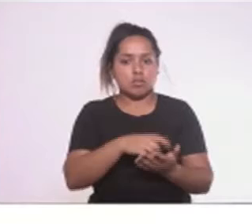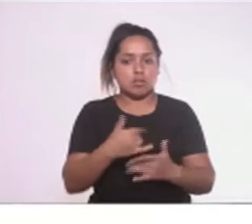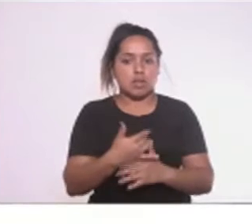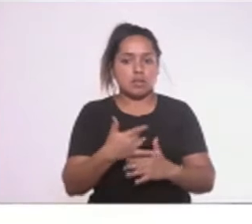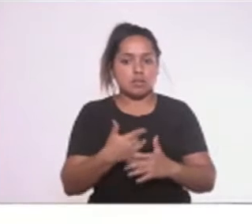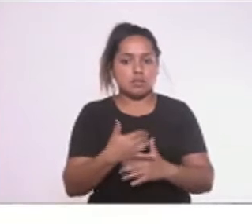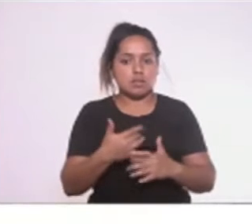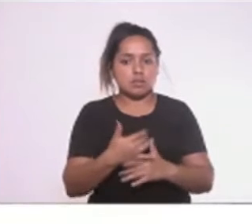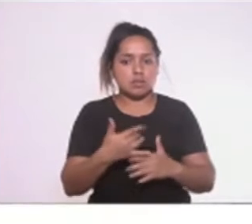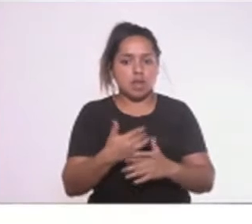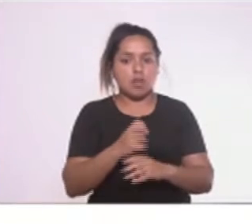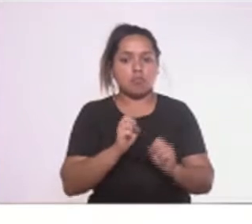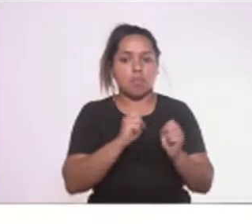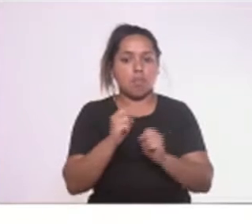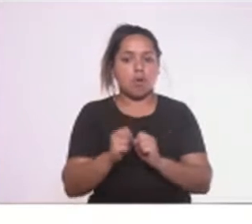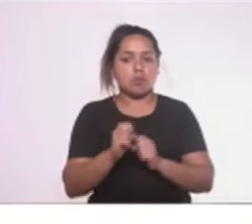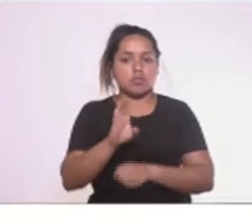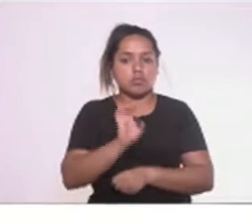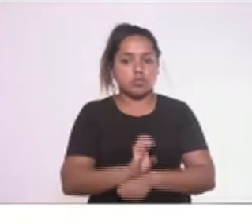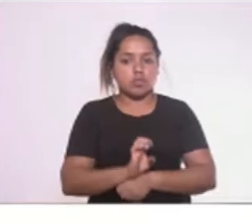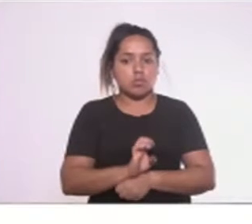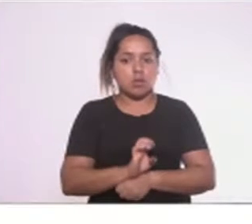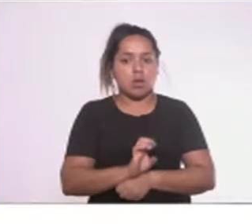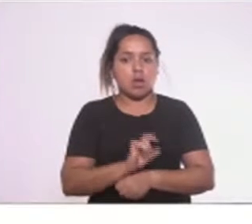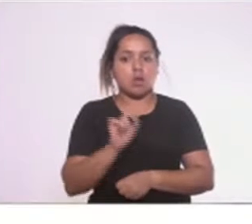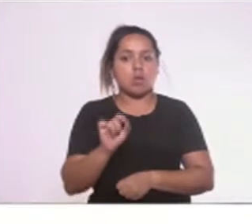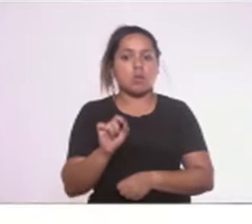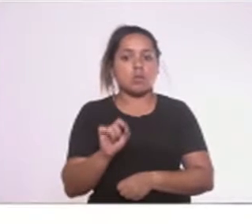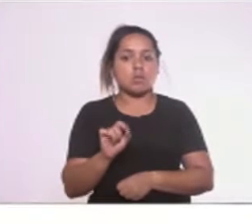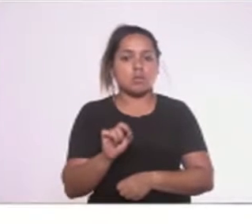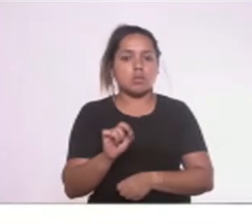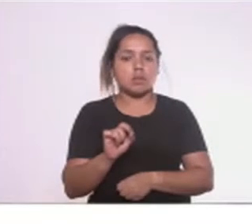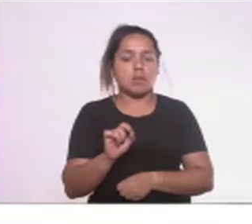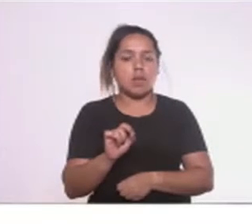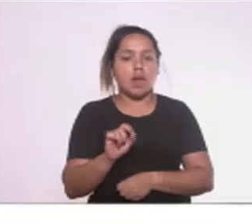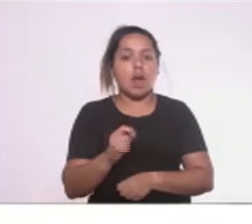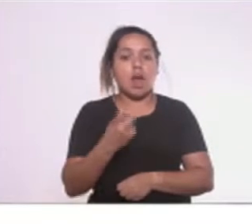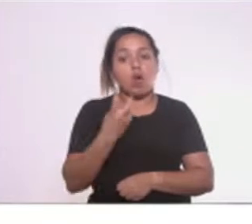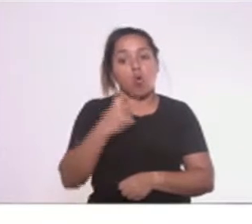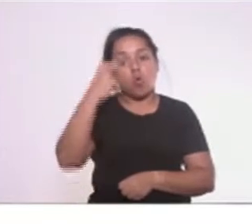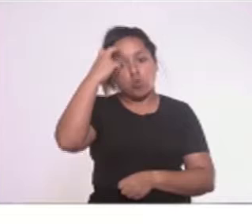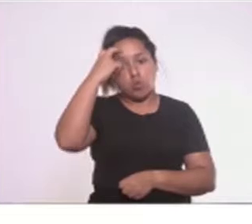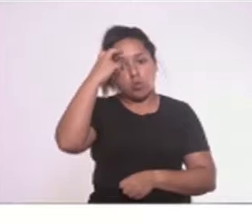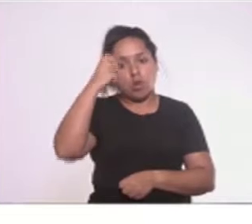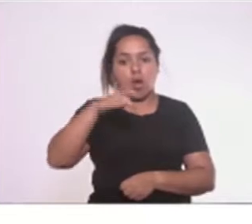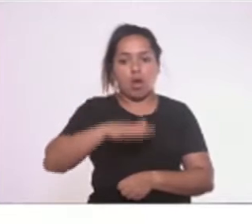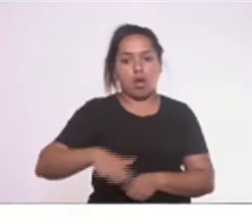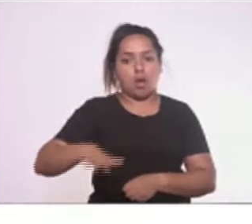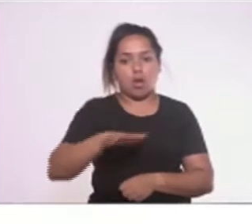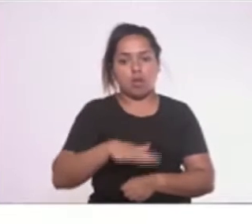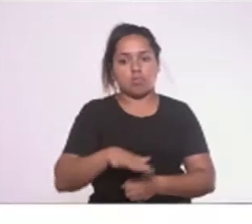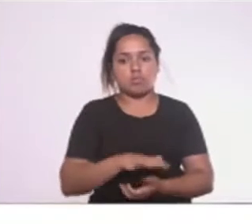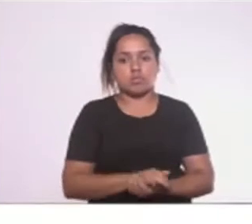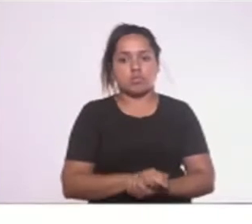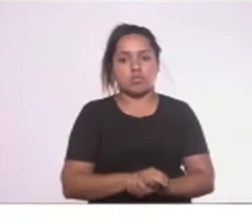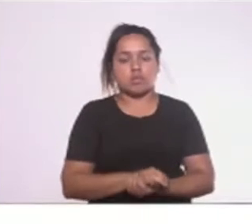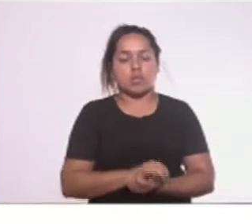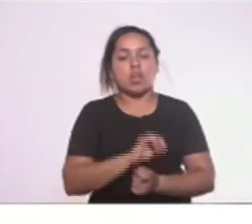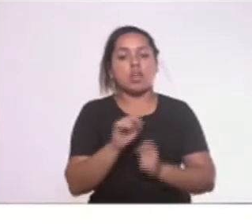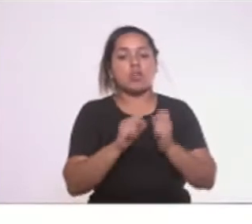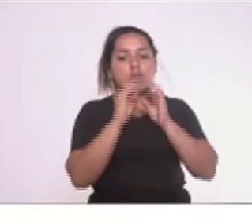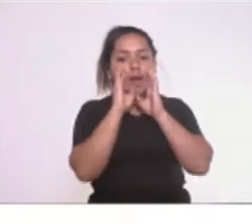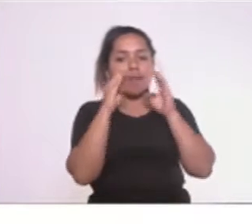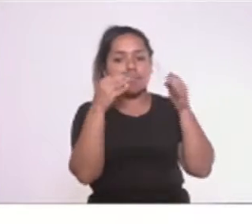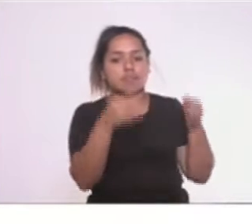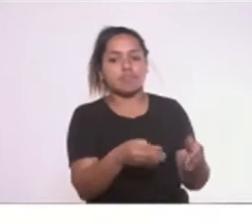que o parlamento estadual pode também cumprir um papel importante na questão da cultura, no campo da cultura. E essa dimensão do